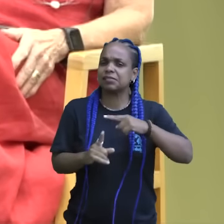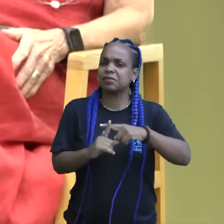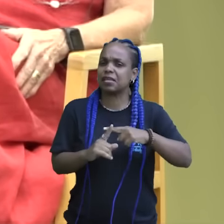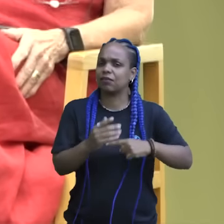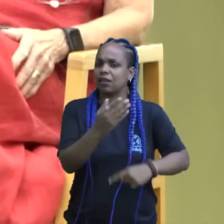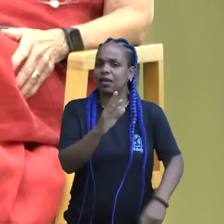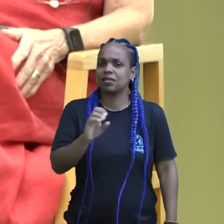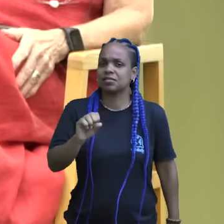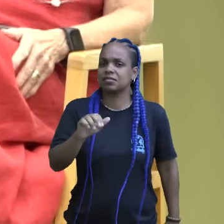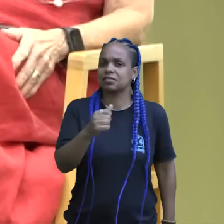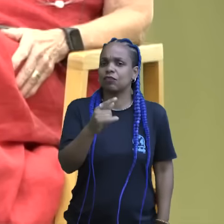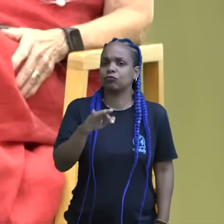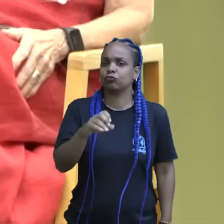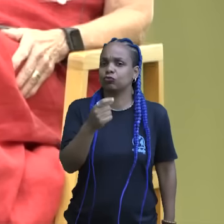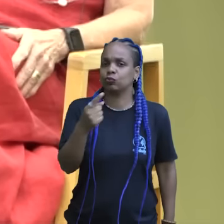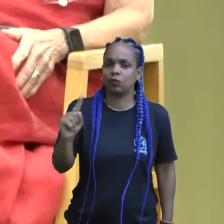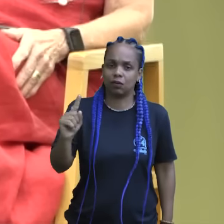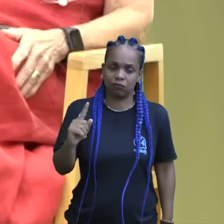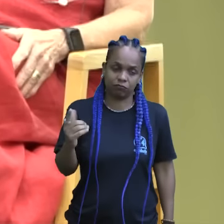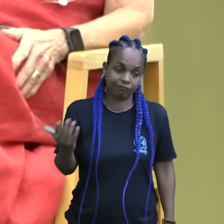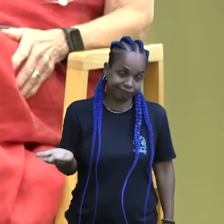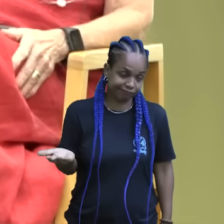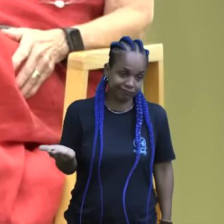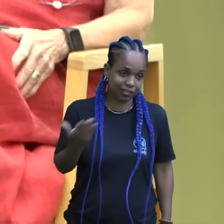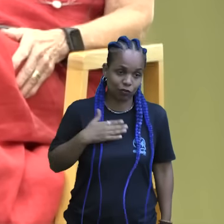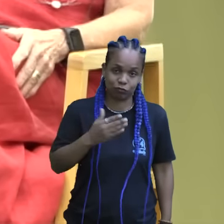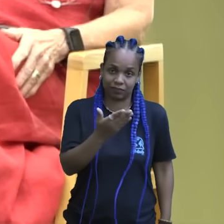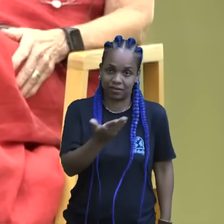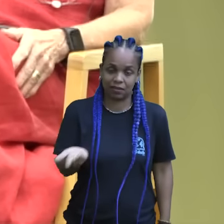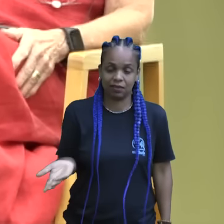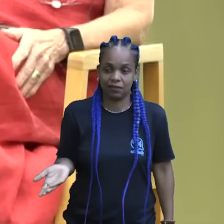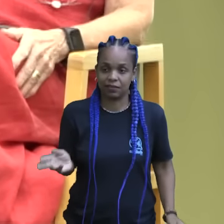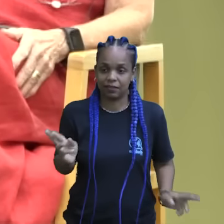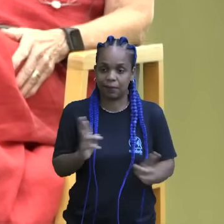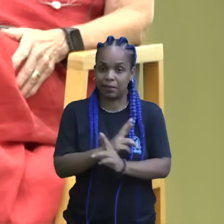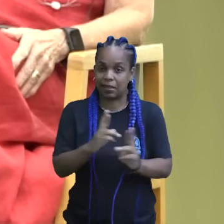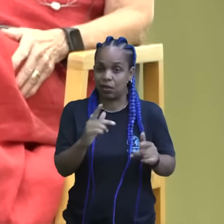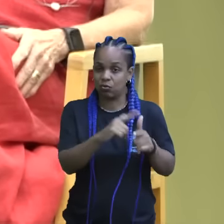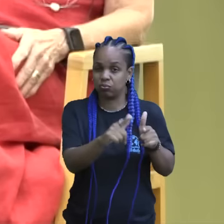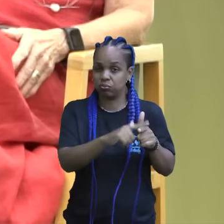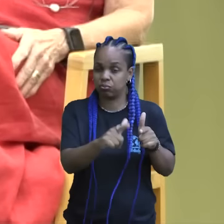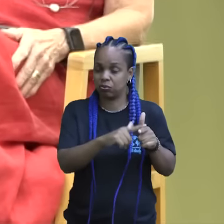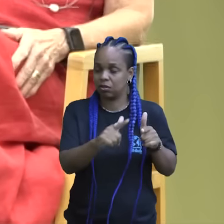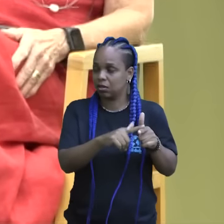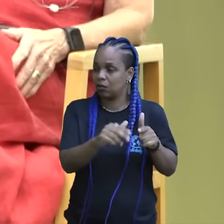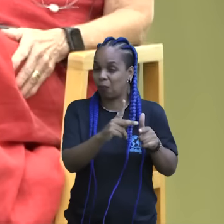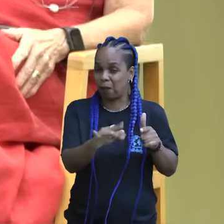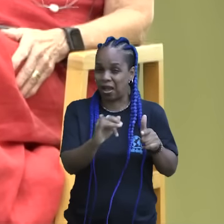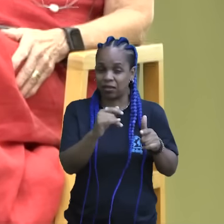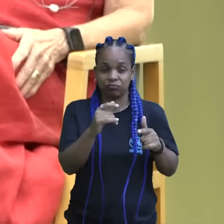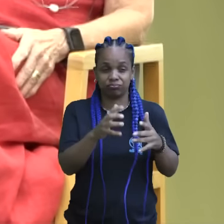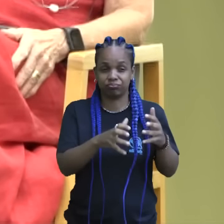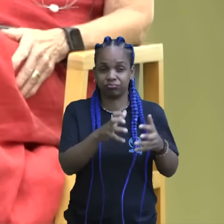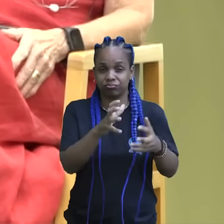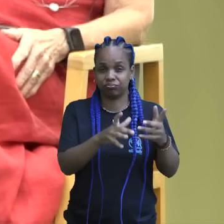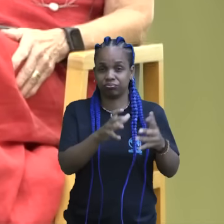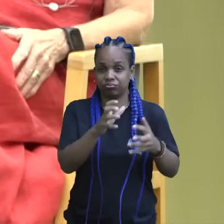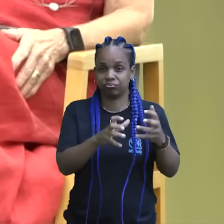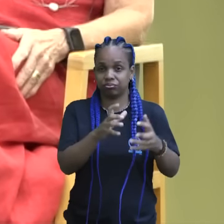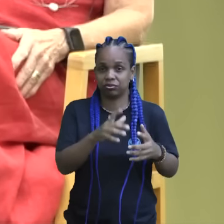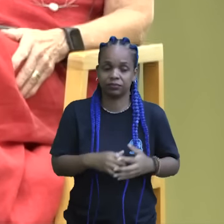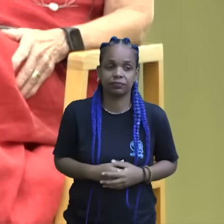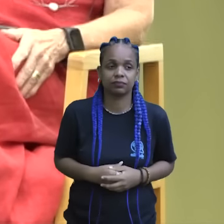com seu pai, né? É o único luxo que ele tem é pedir para ser enterrado. Ele foi enterrado junto com seu pai, né, na